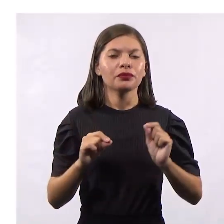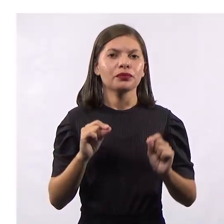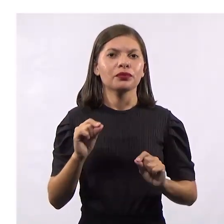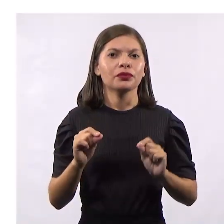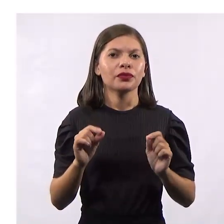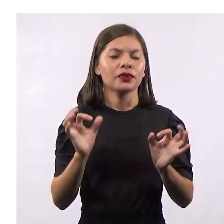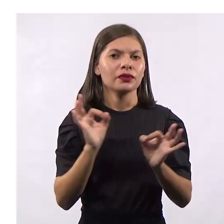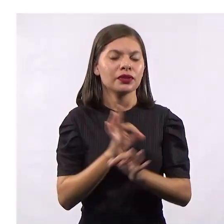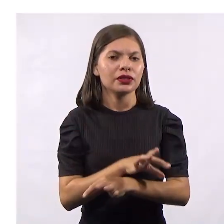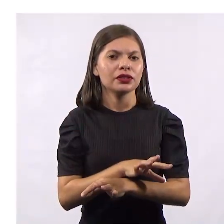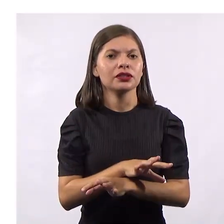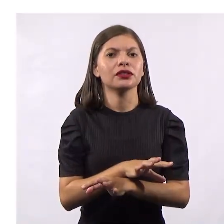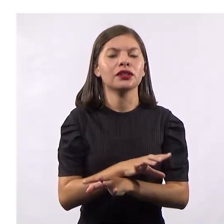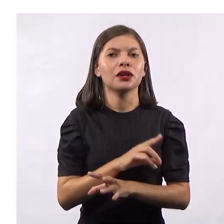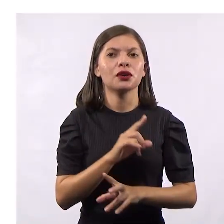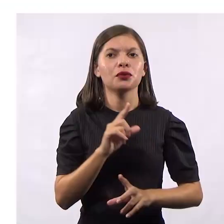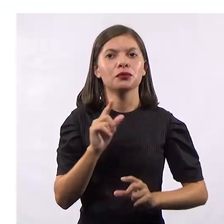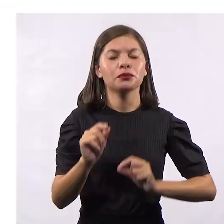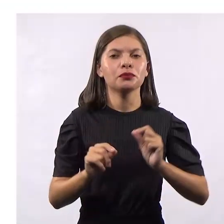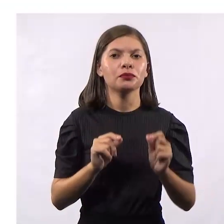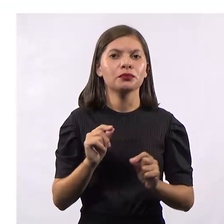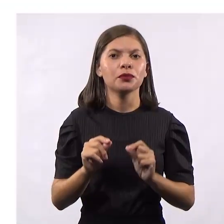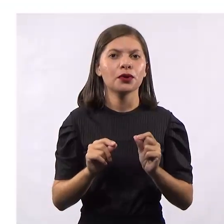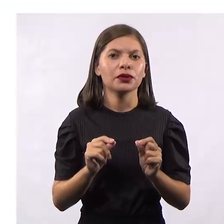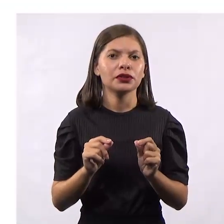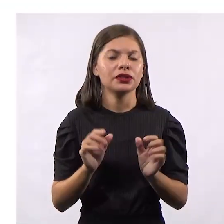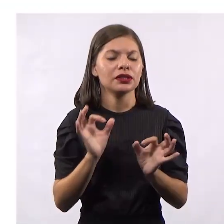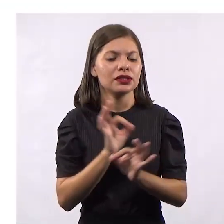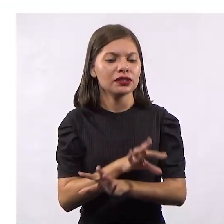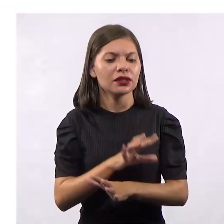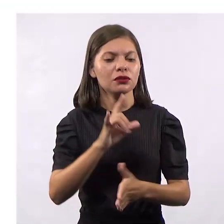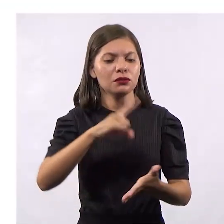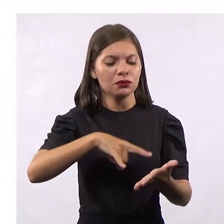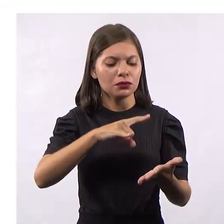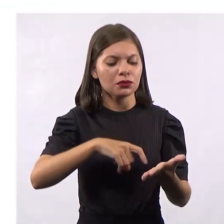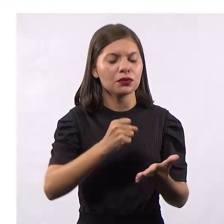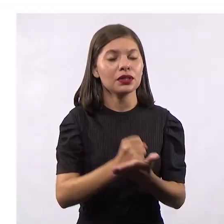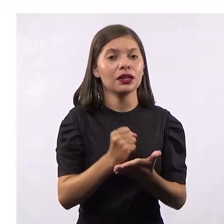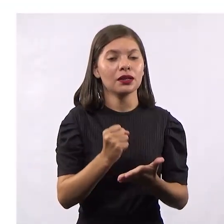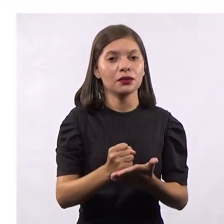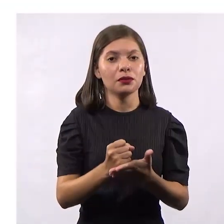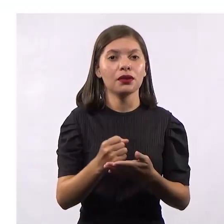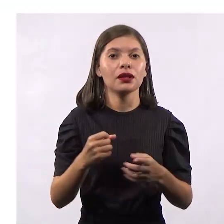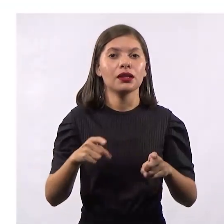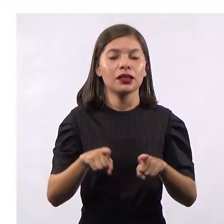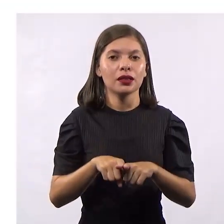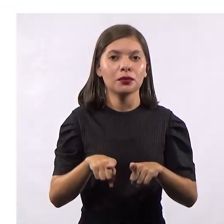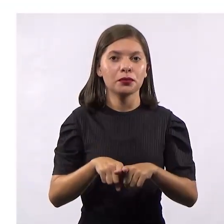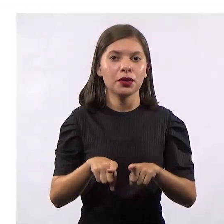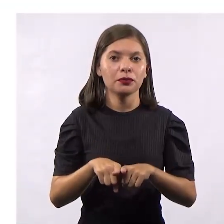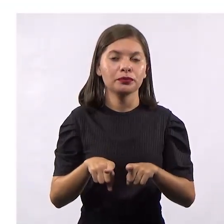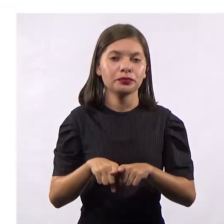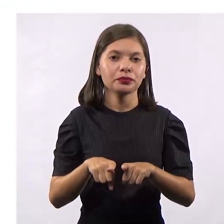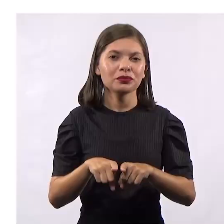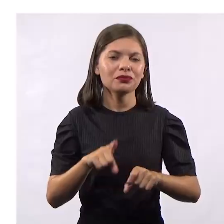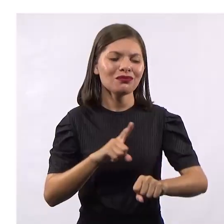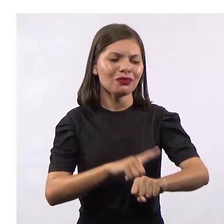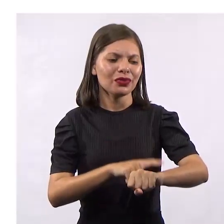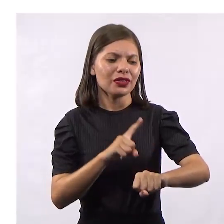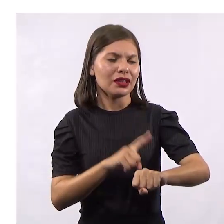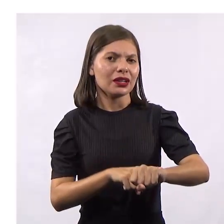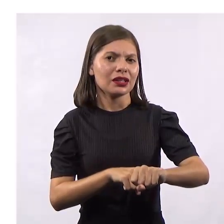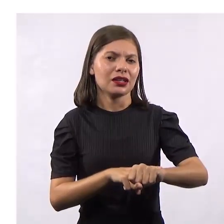Então, extinção pode acarretar na extinção do contrato. Igualmente, se for no caso